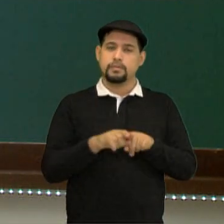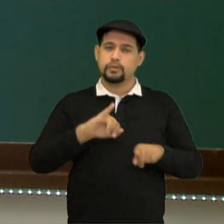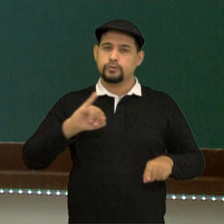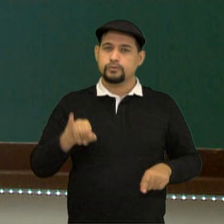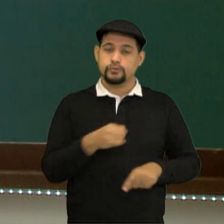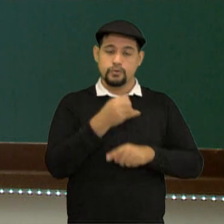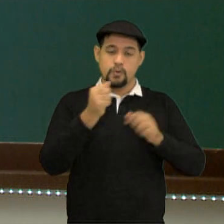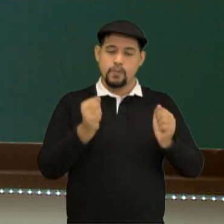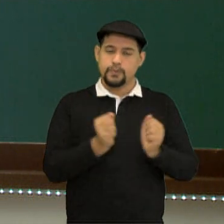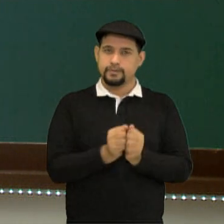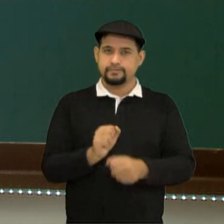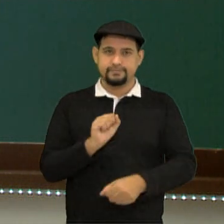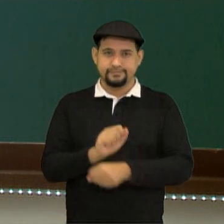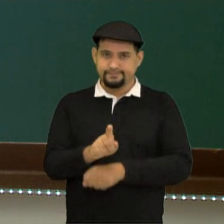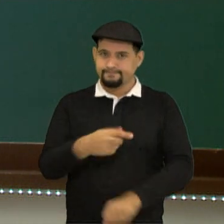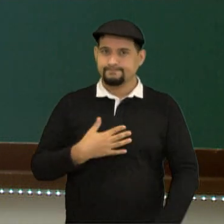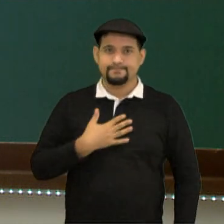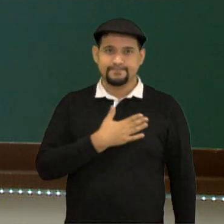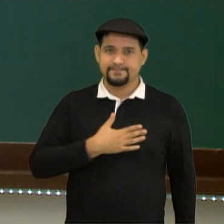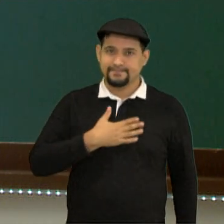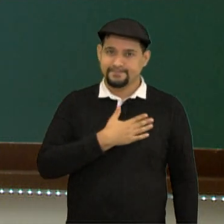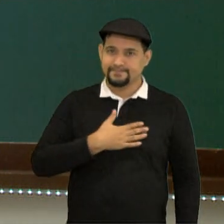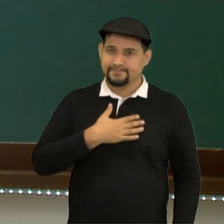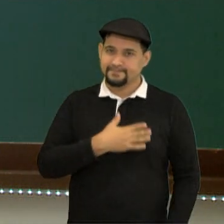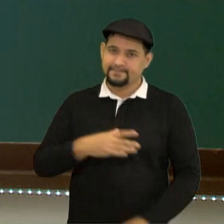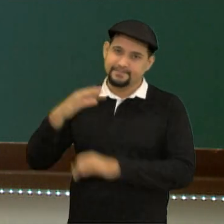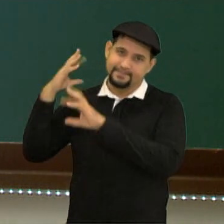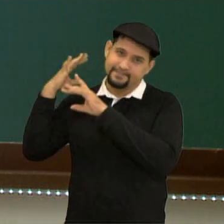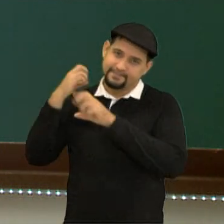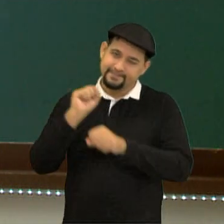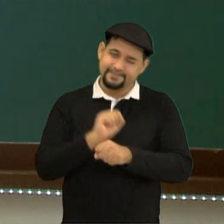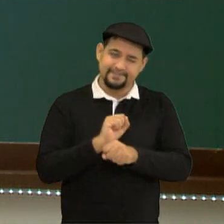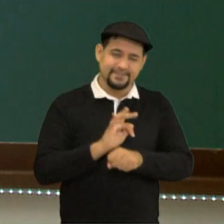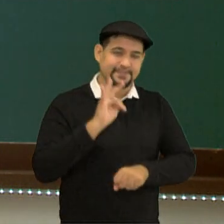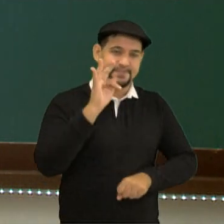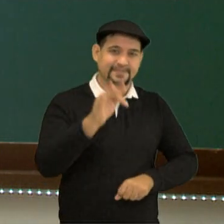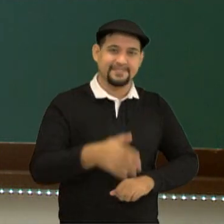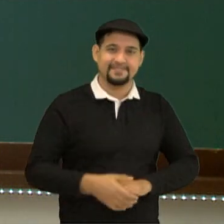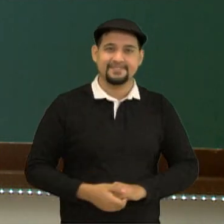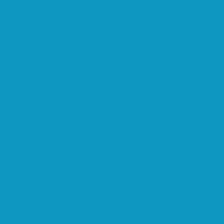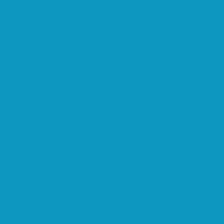juro composto. Espero que vocês tenham gostado dessa retomada e até breve.